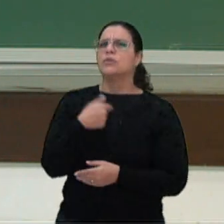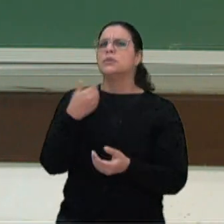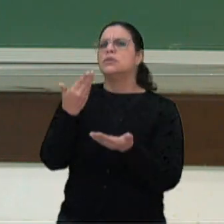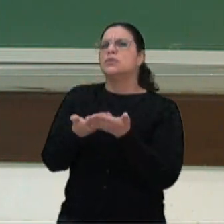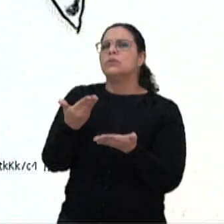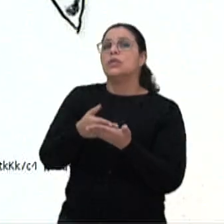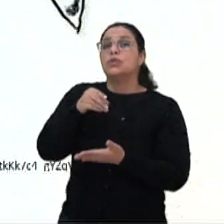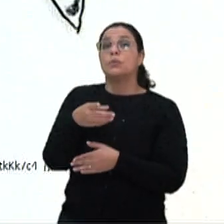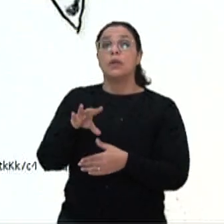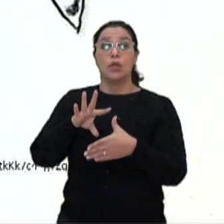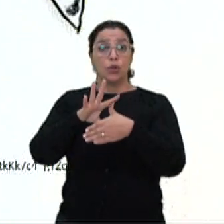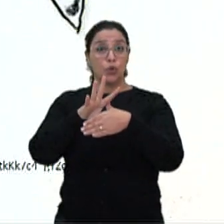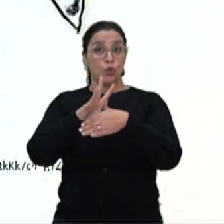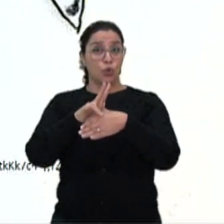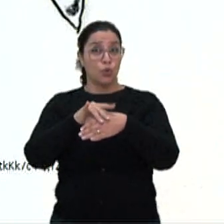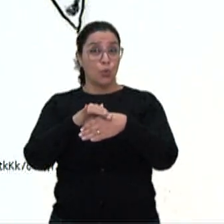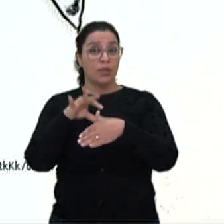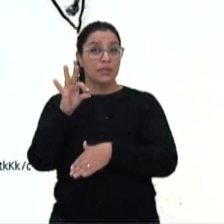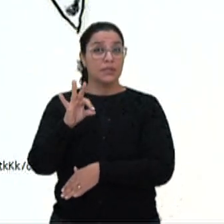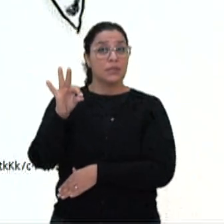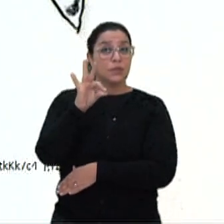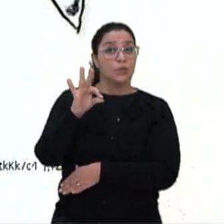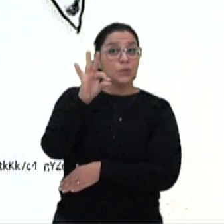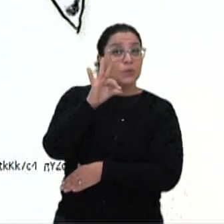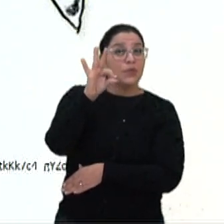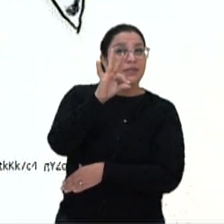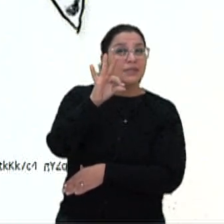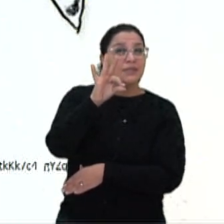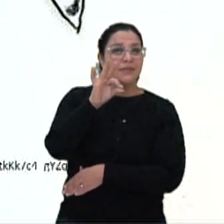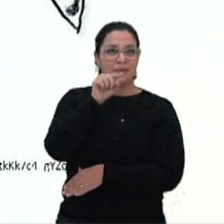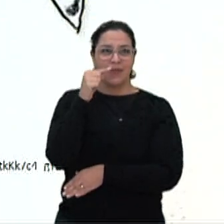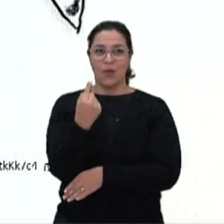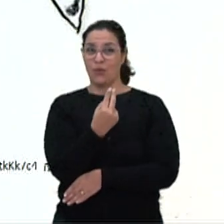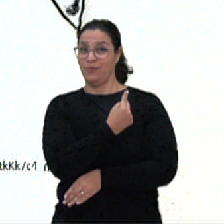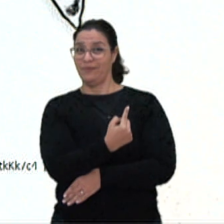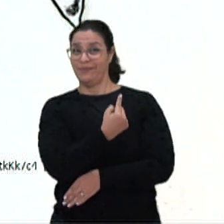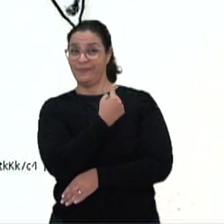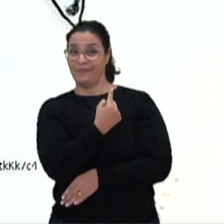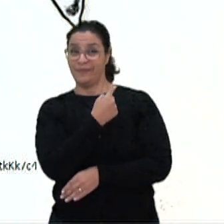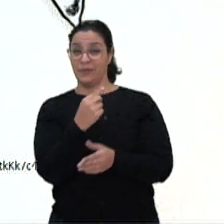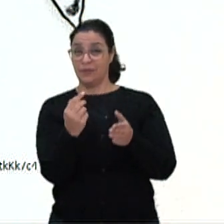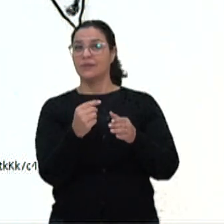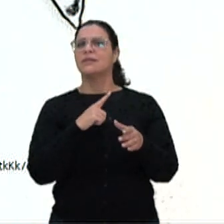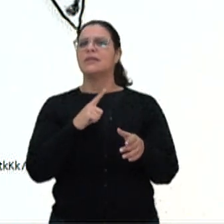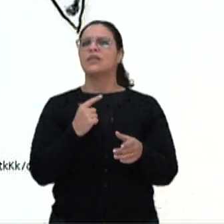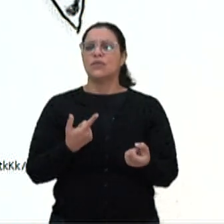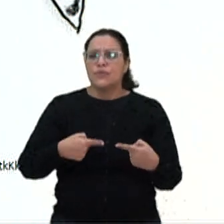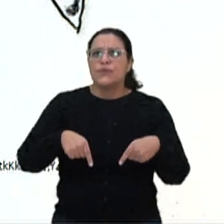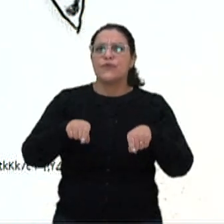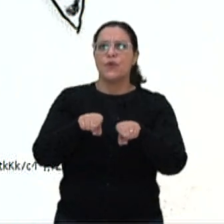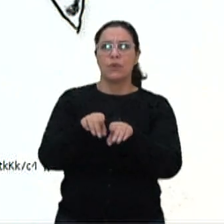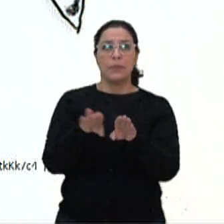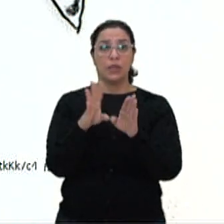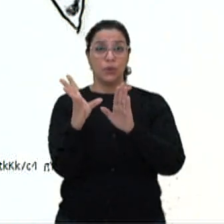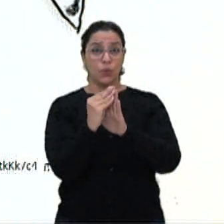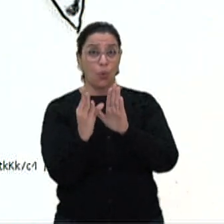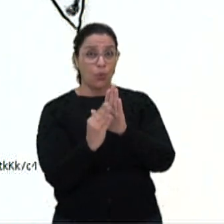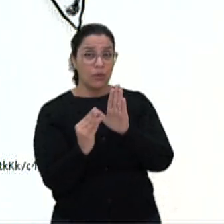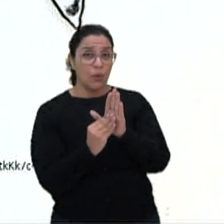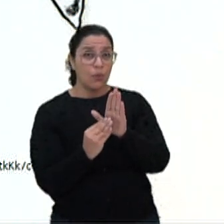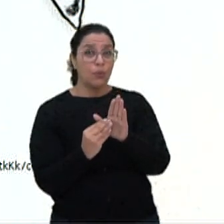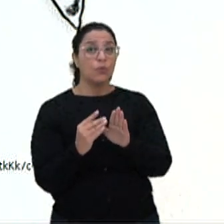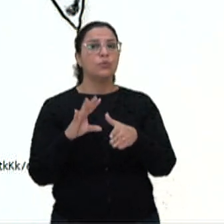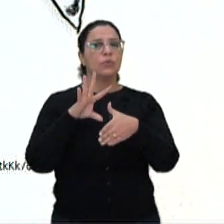hoje sobre as doenças relacionadas ao mosquito Aedes aegypti. Tá? Então, o objetivo da aula de hoje é a gente retomar esses conteúdos das